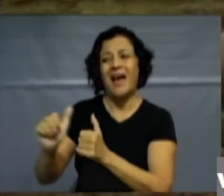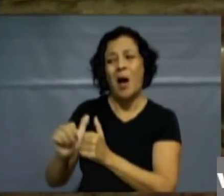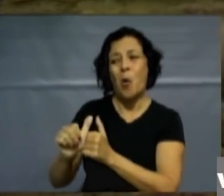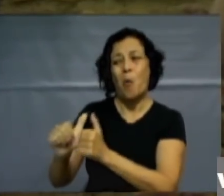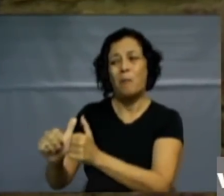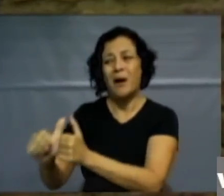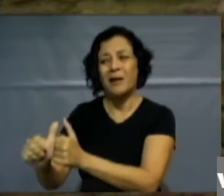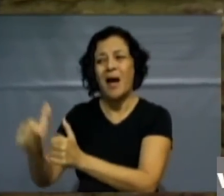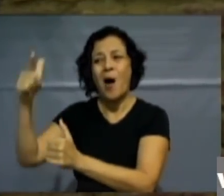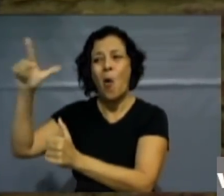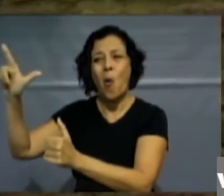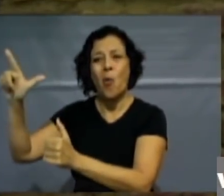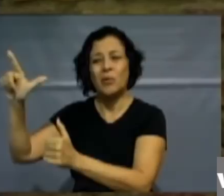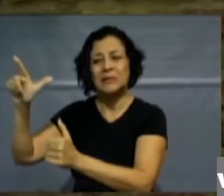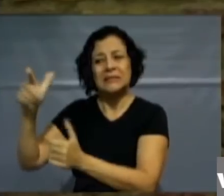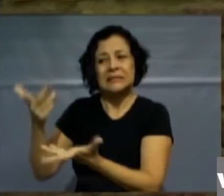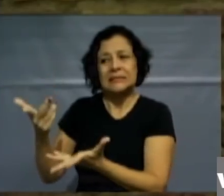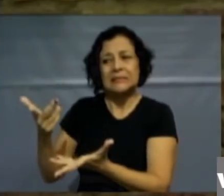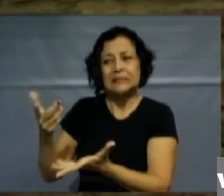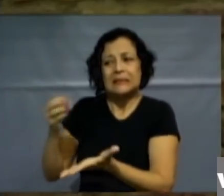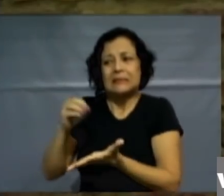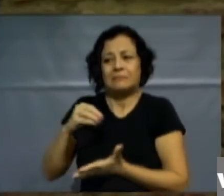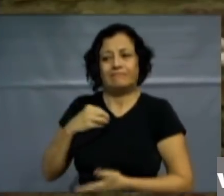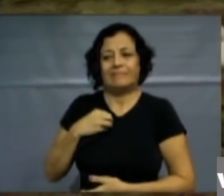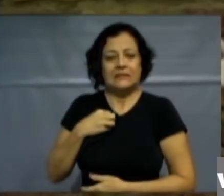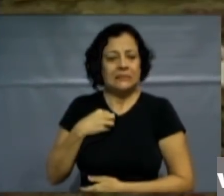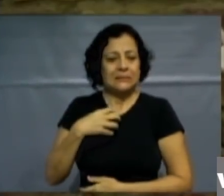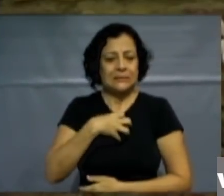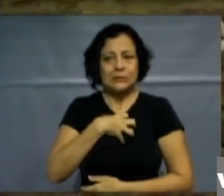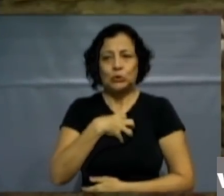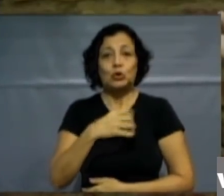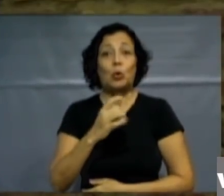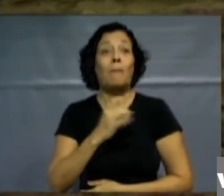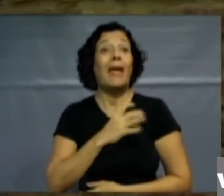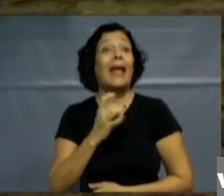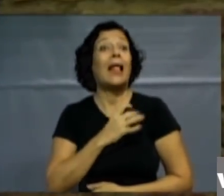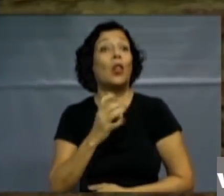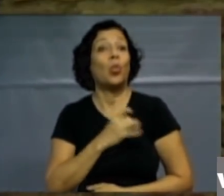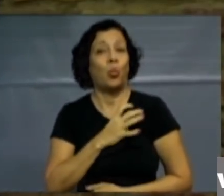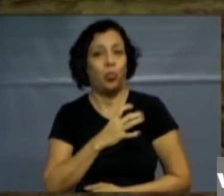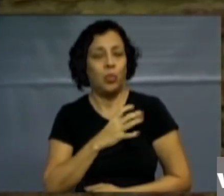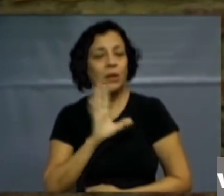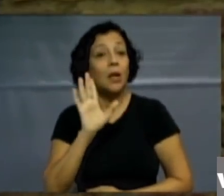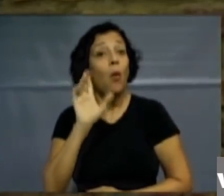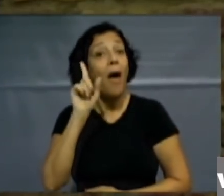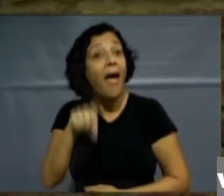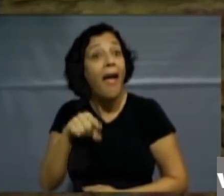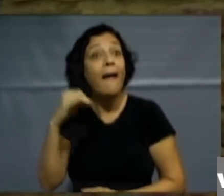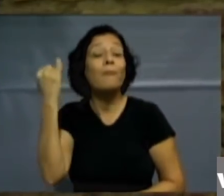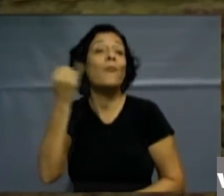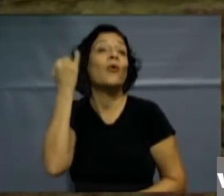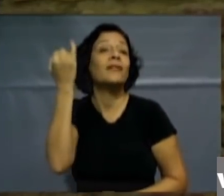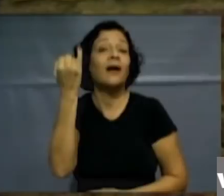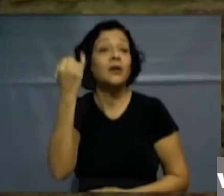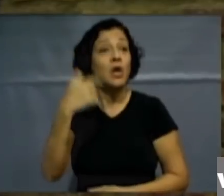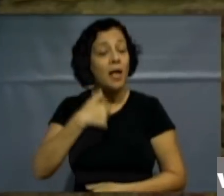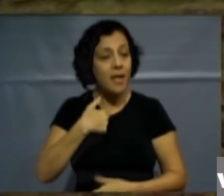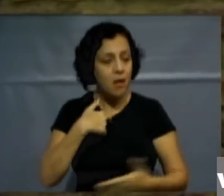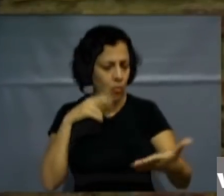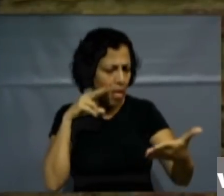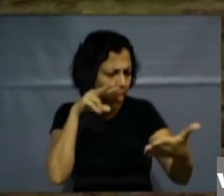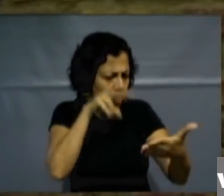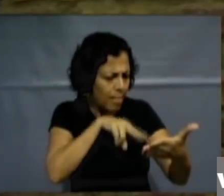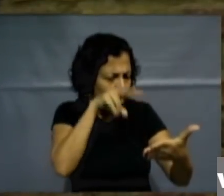começaram a ter medo de morrerem, né? Então, isso tudo é muito importante. Então, eu me transformei